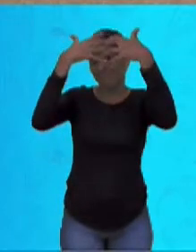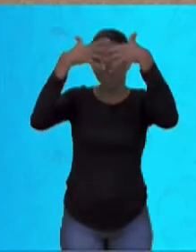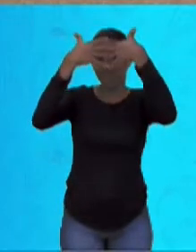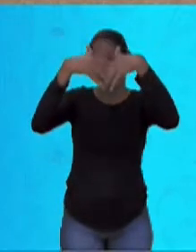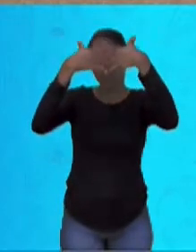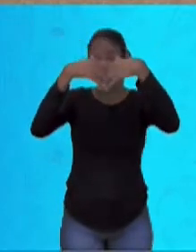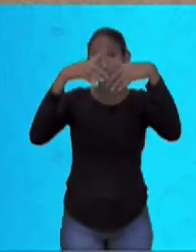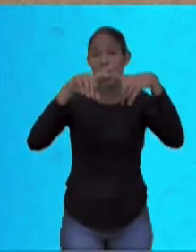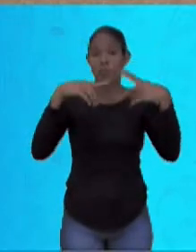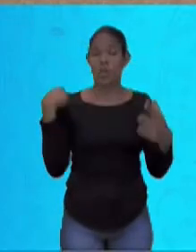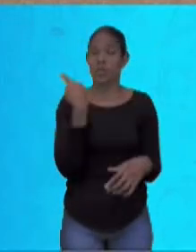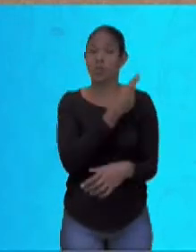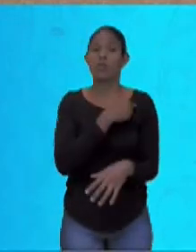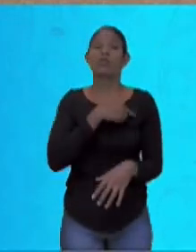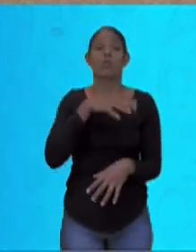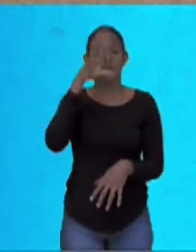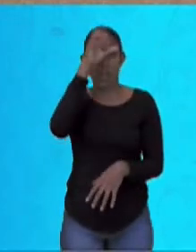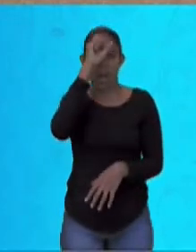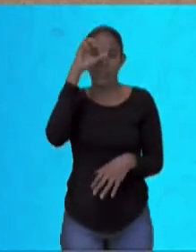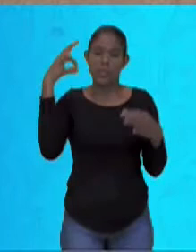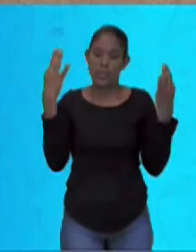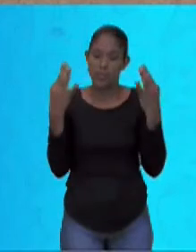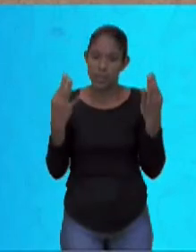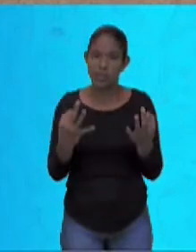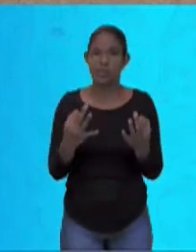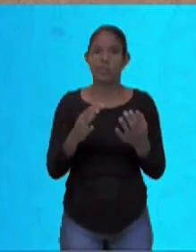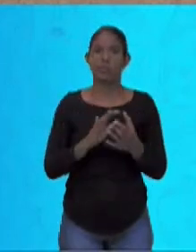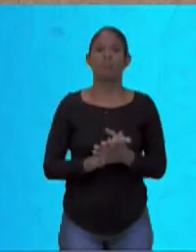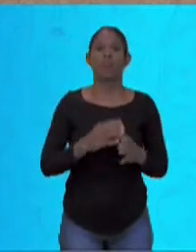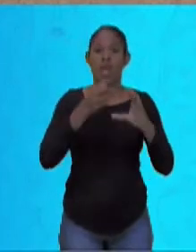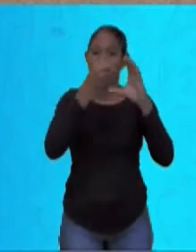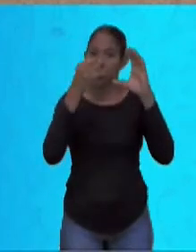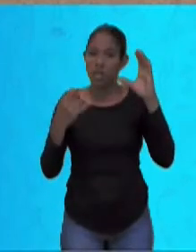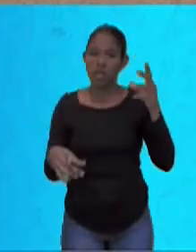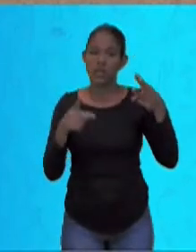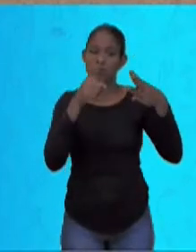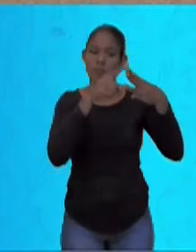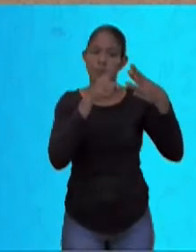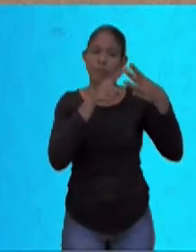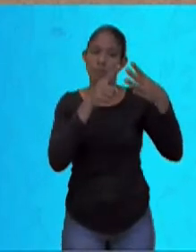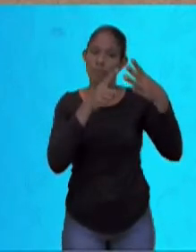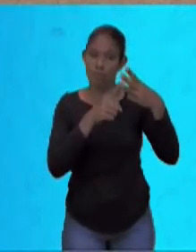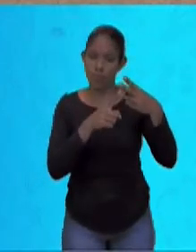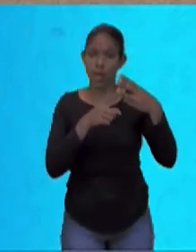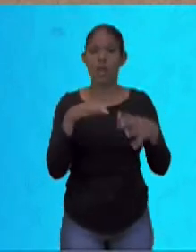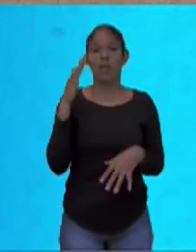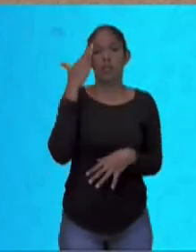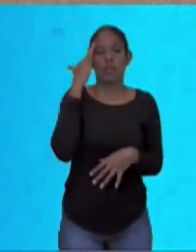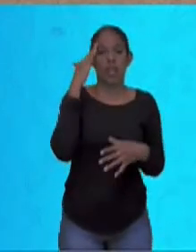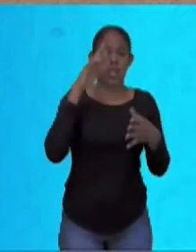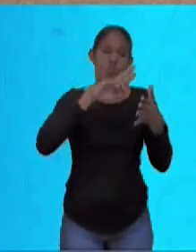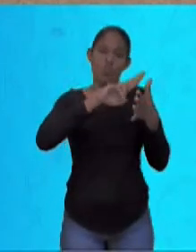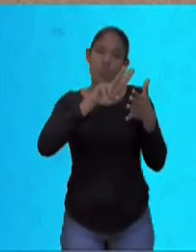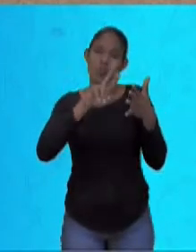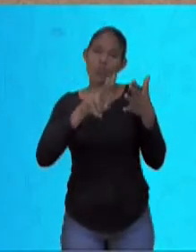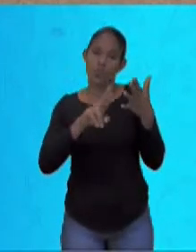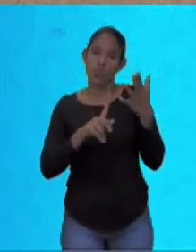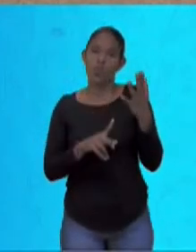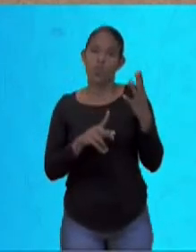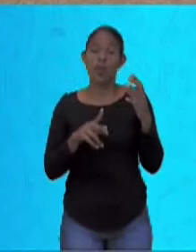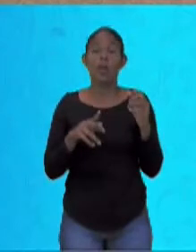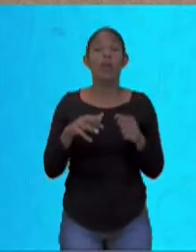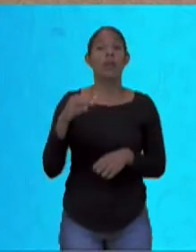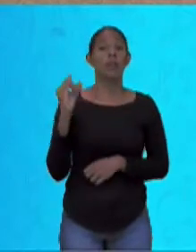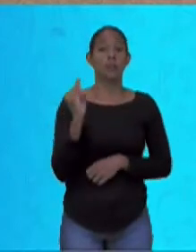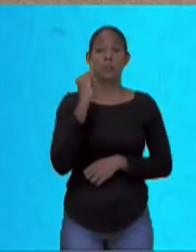poema, poesia e soneto. Entender as diferenças é importante, até para que